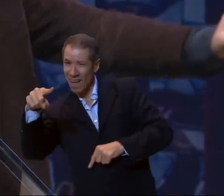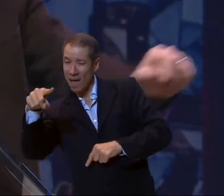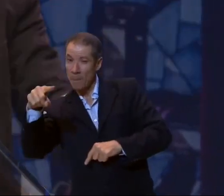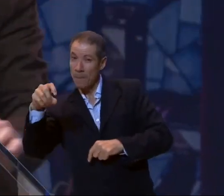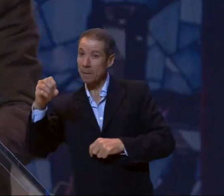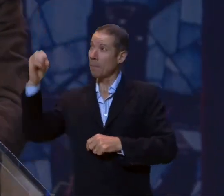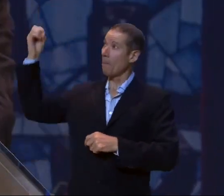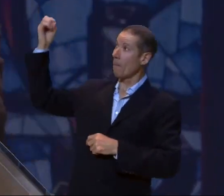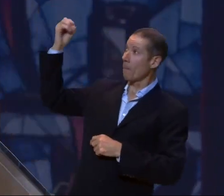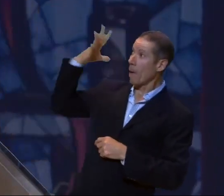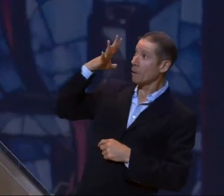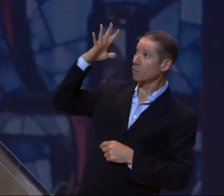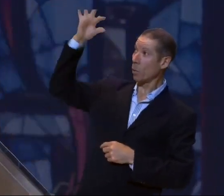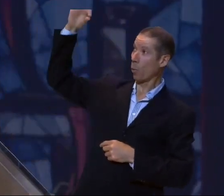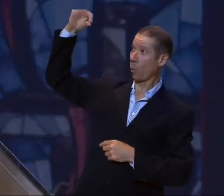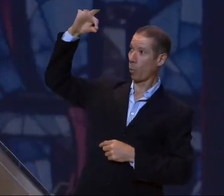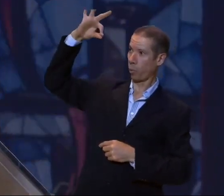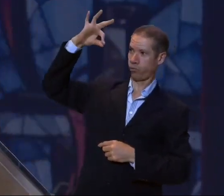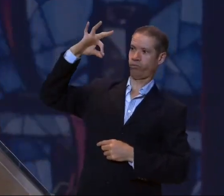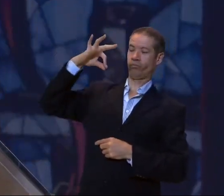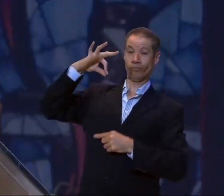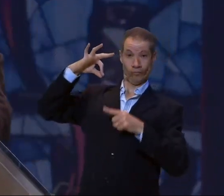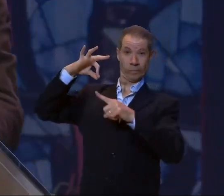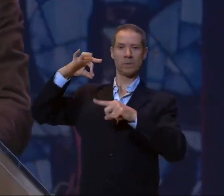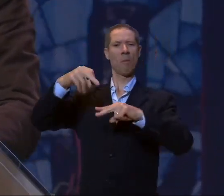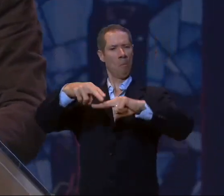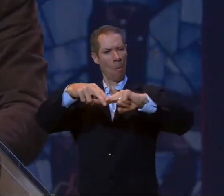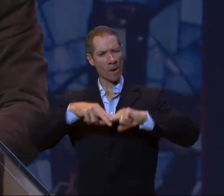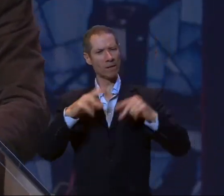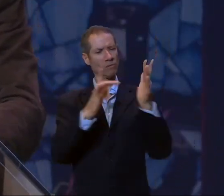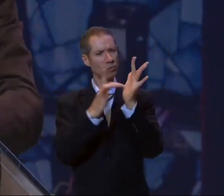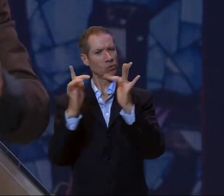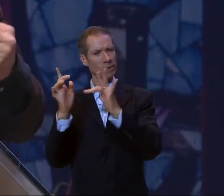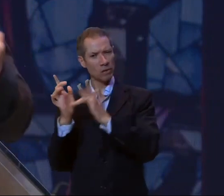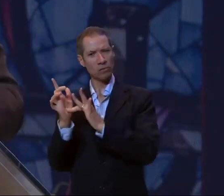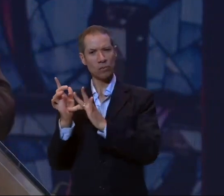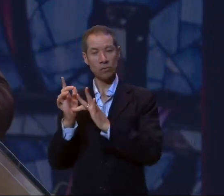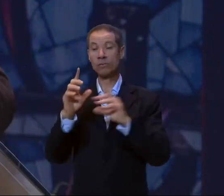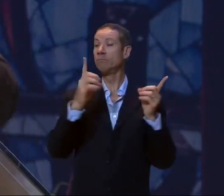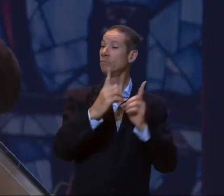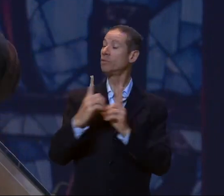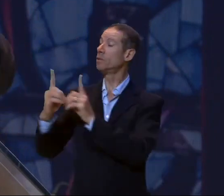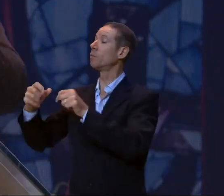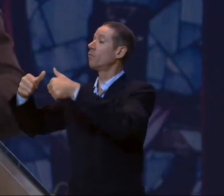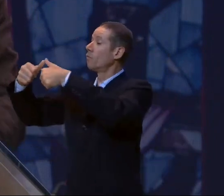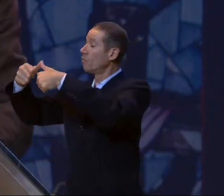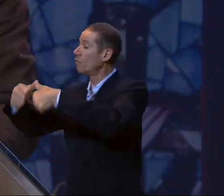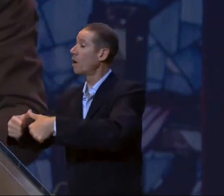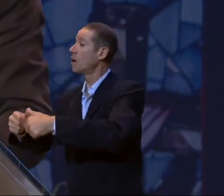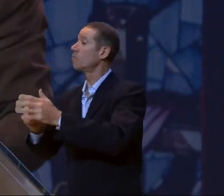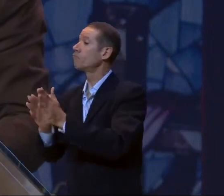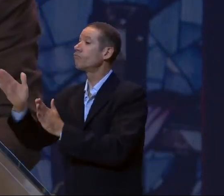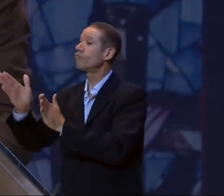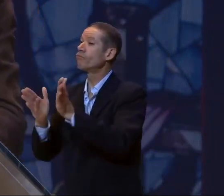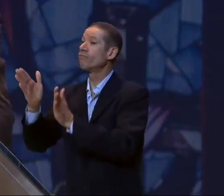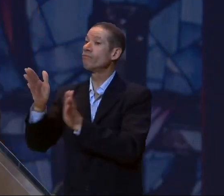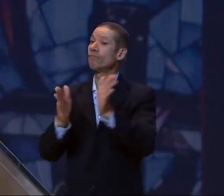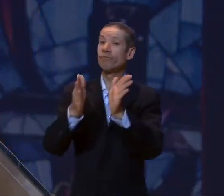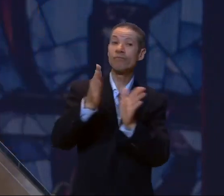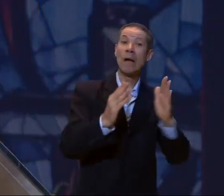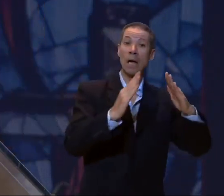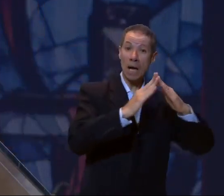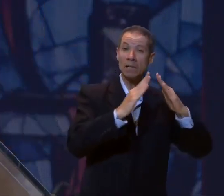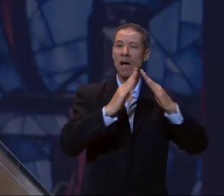do Espírito. É por isso que quando Jesus manda os discípulos de casa em casa,